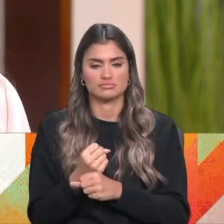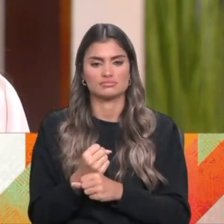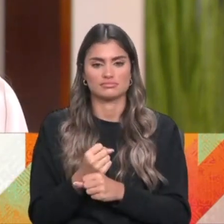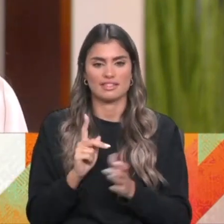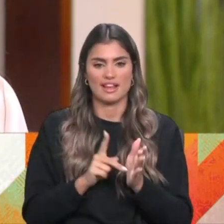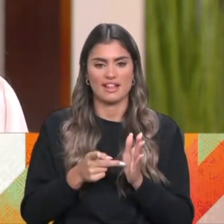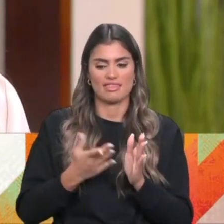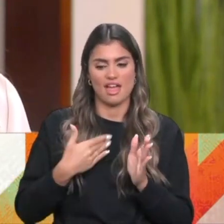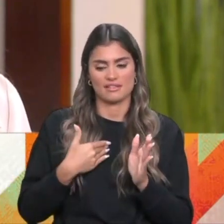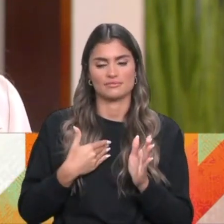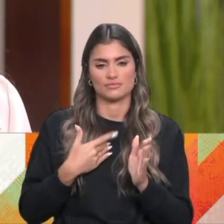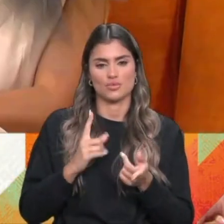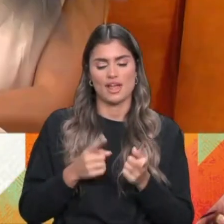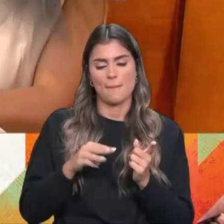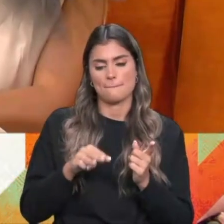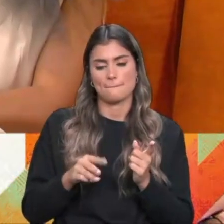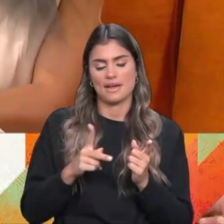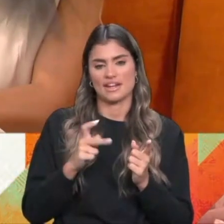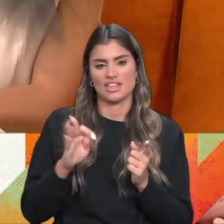trabalhado. O que é que tem da Maria da Fonte em si?